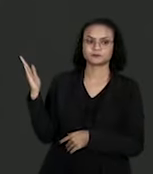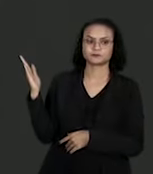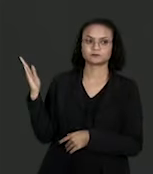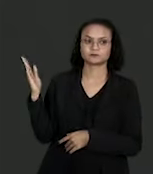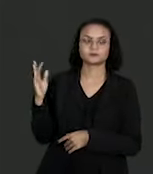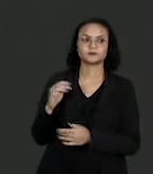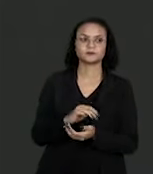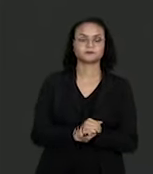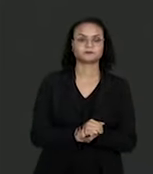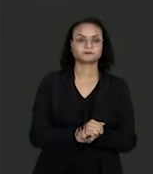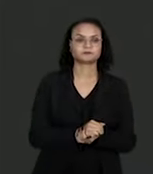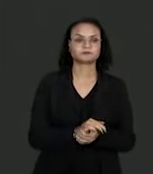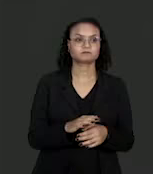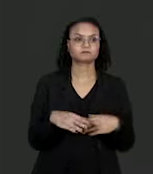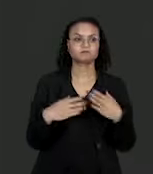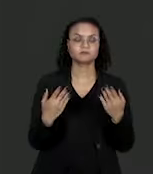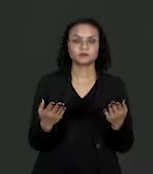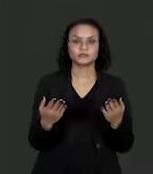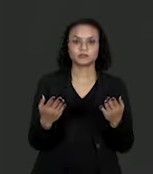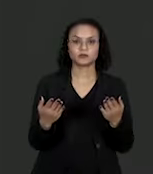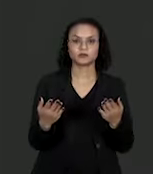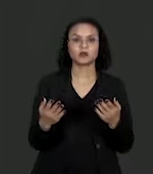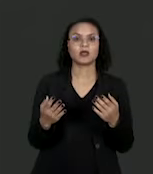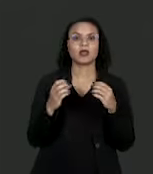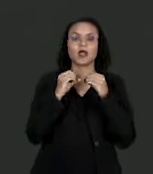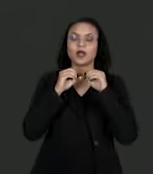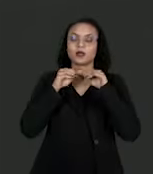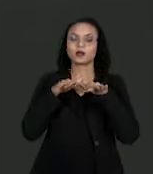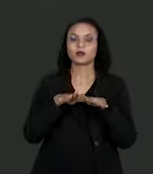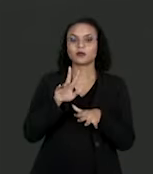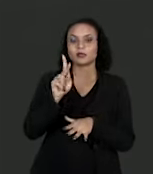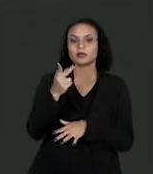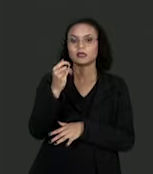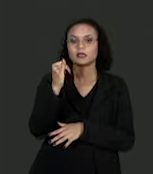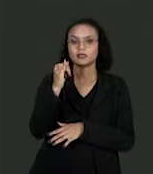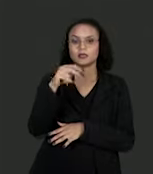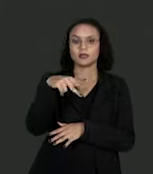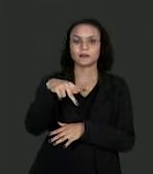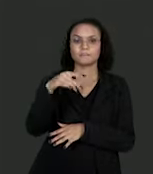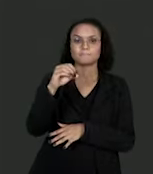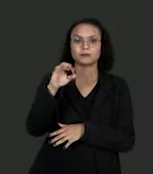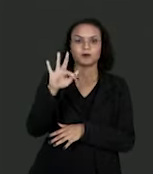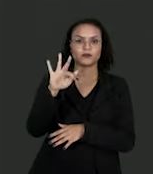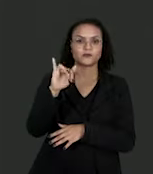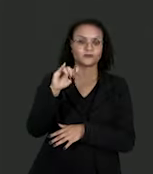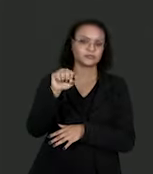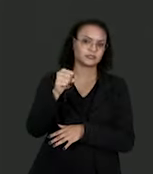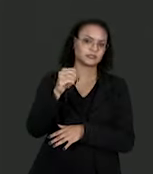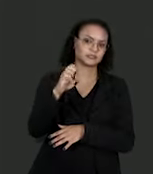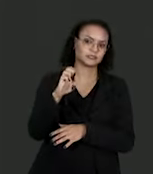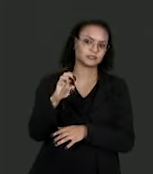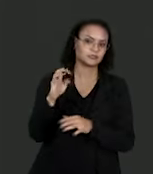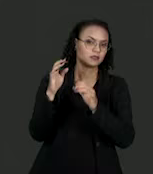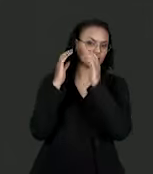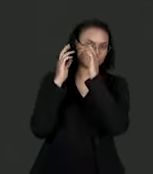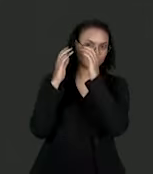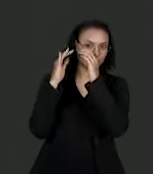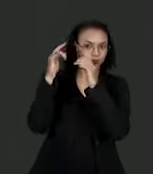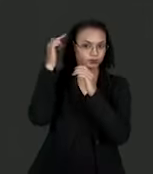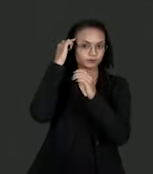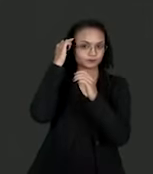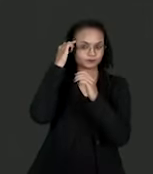na região central do nosso crânio, né, na nossa cabeça. Essa glândula,